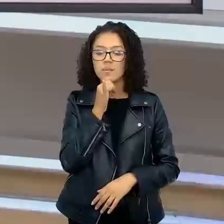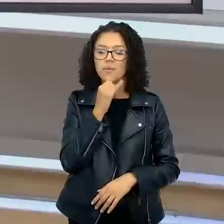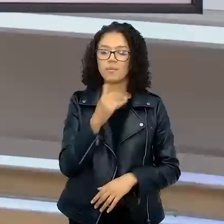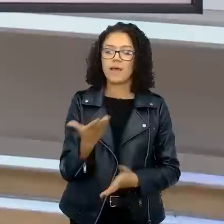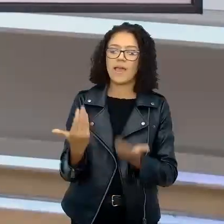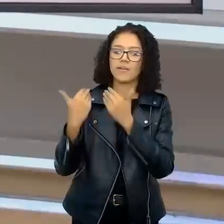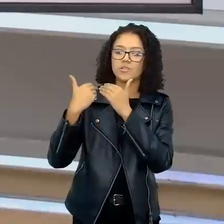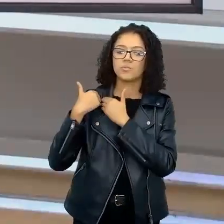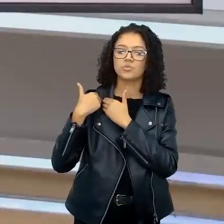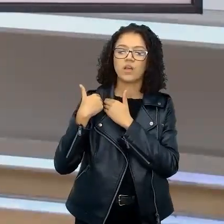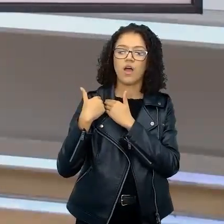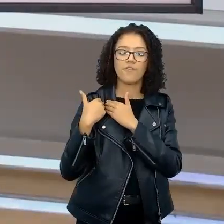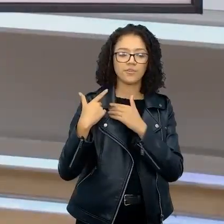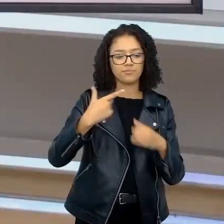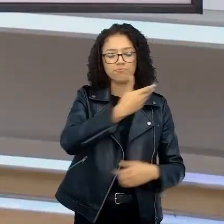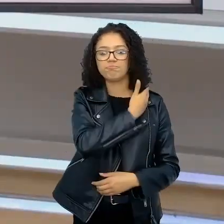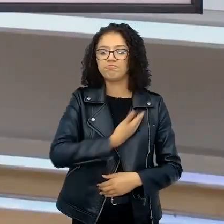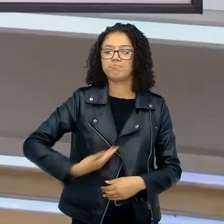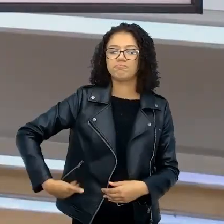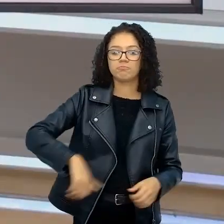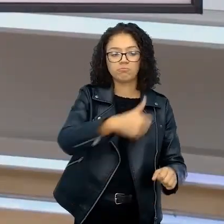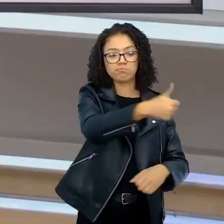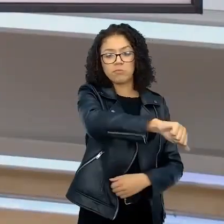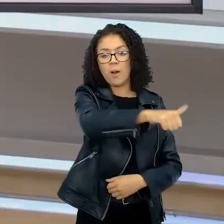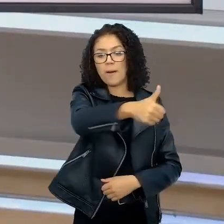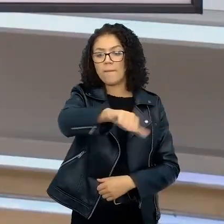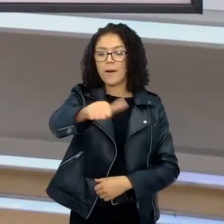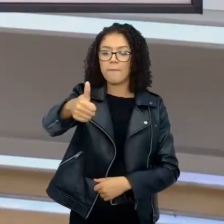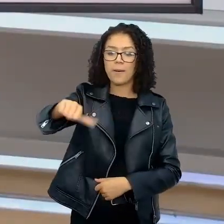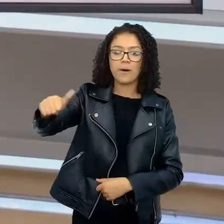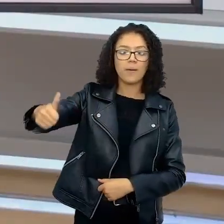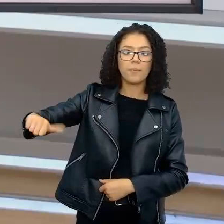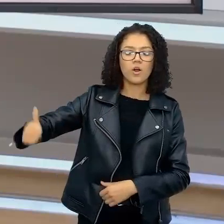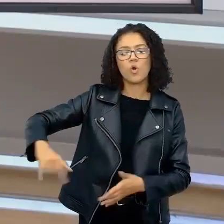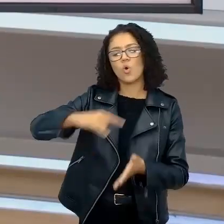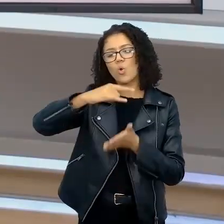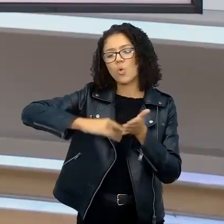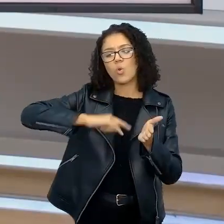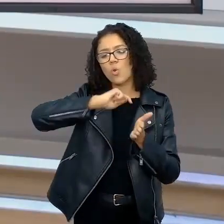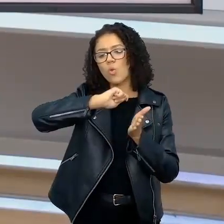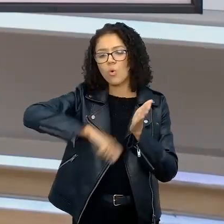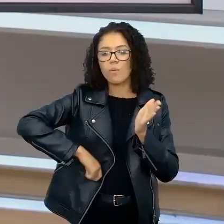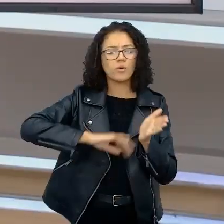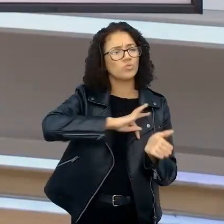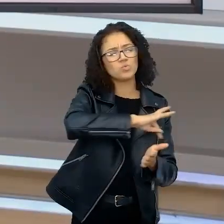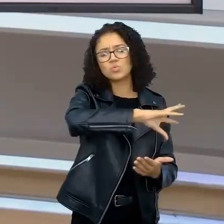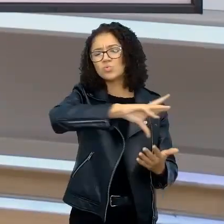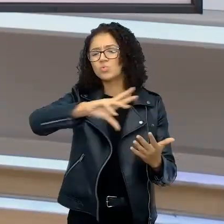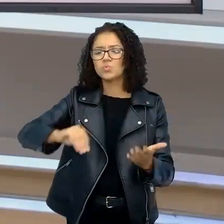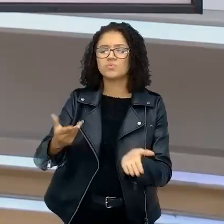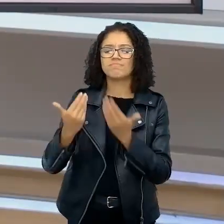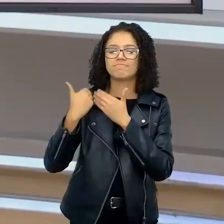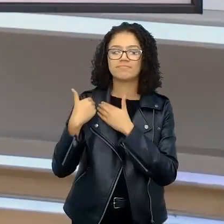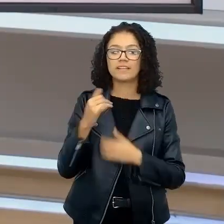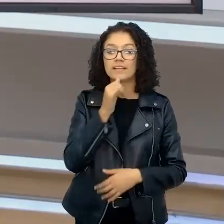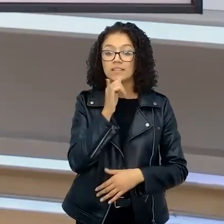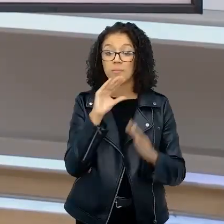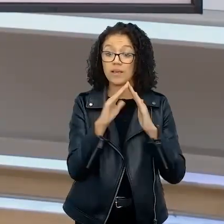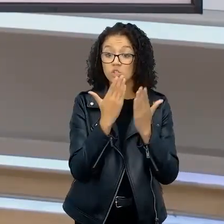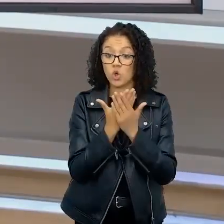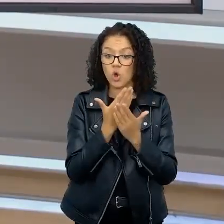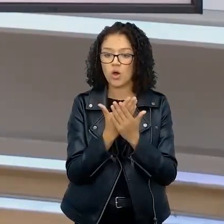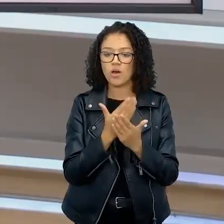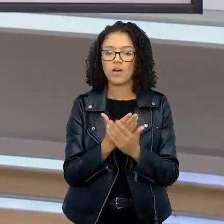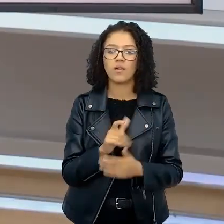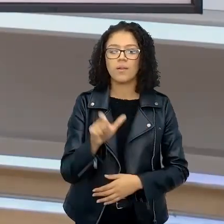serviços, tanto a parte de documentos, né, e de funcionamento desses serviços. Então, por exemplo, a escola percebe